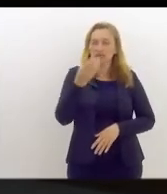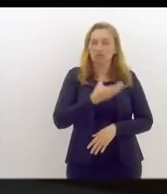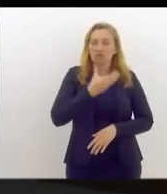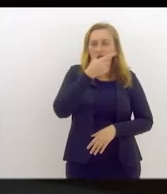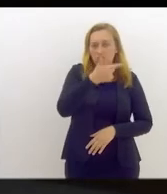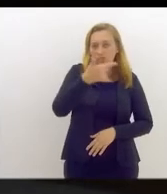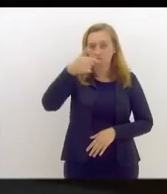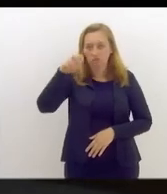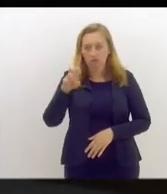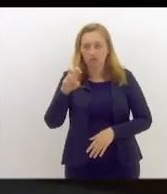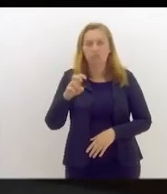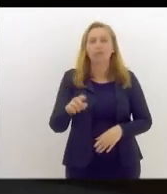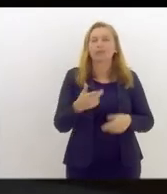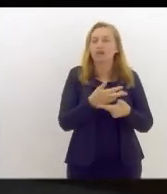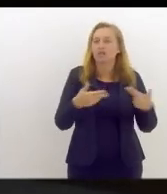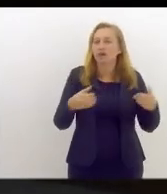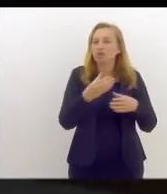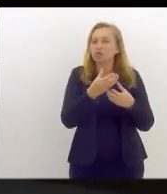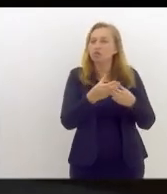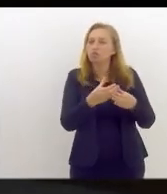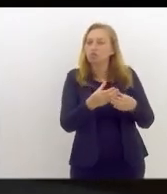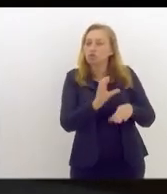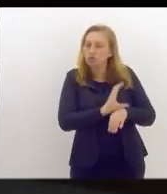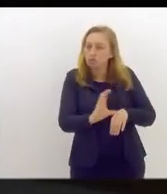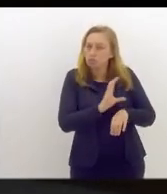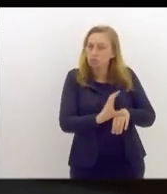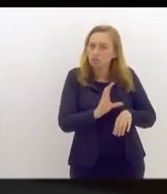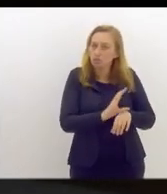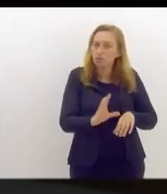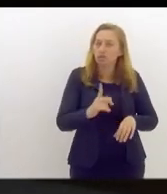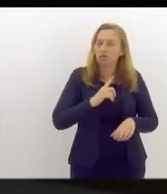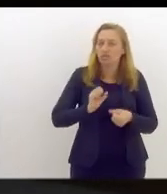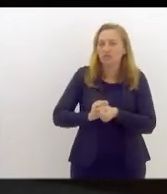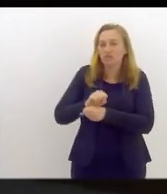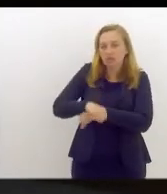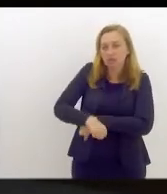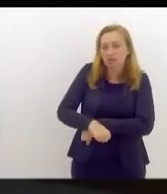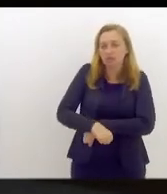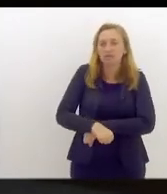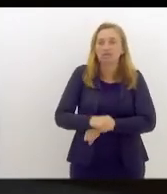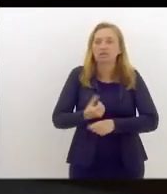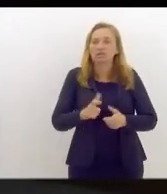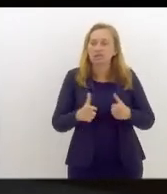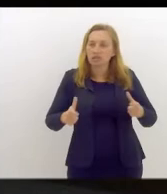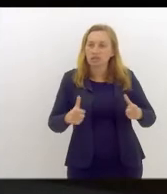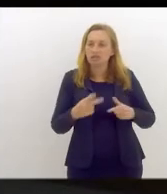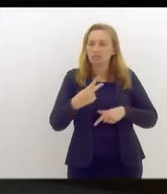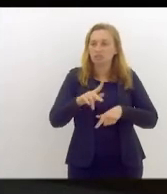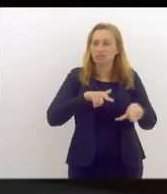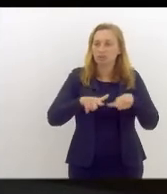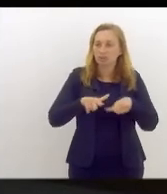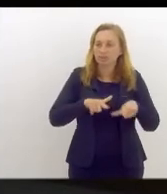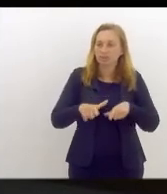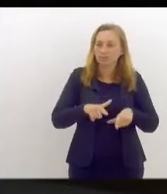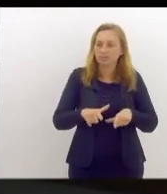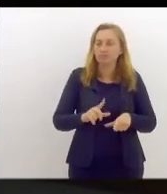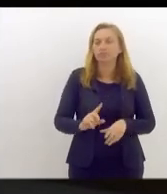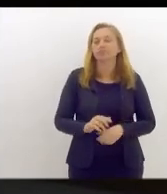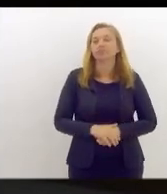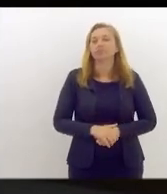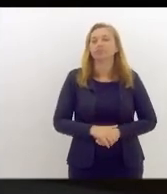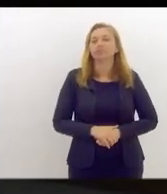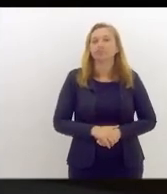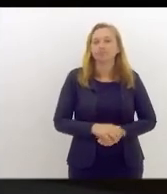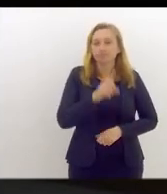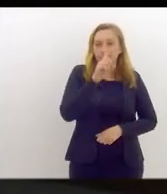2005 fez vários cursos e participou de seminários e simpósios ao longo de sua atuação profissional dentre os quais